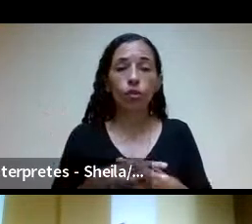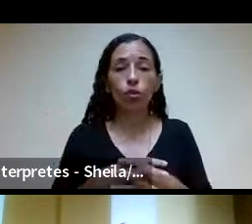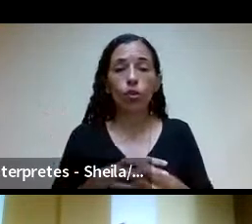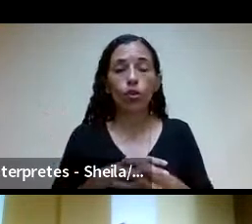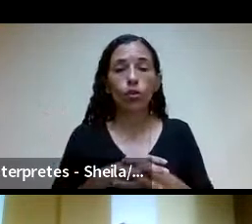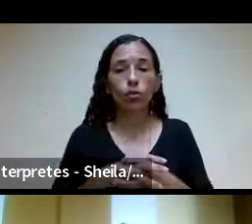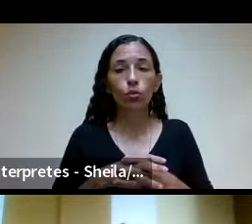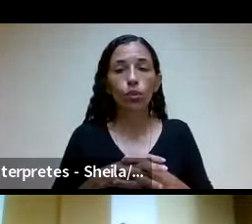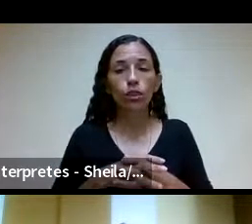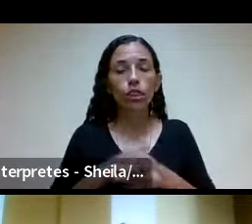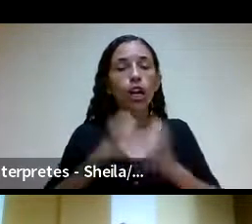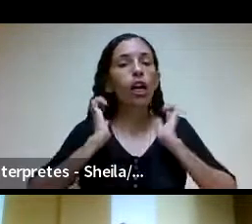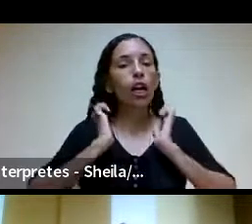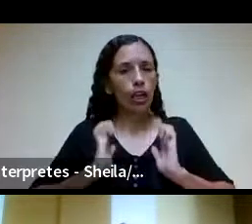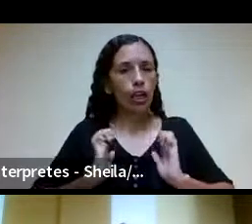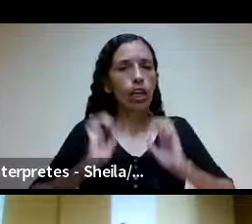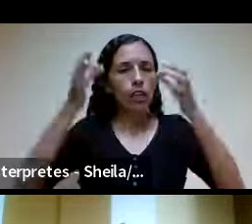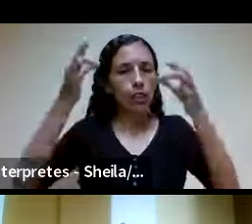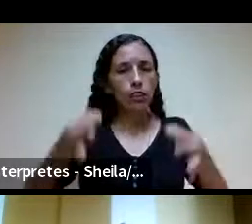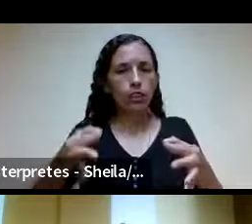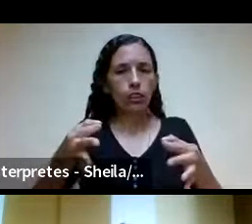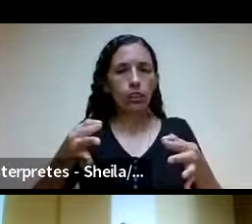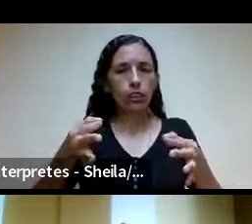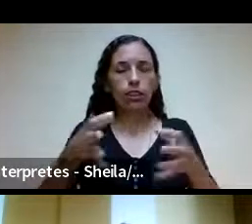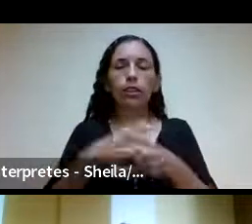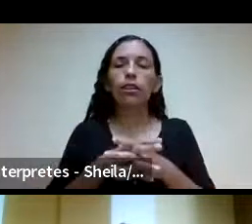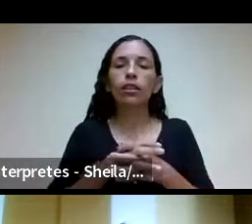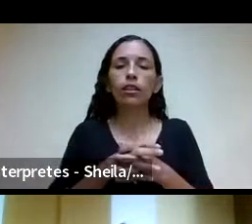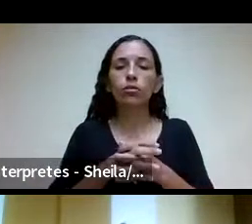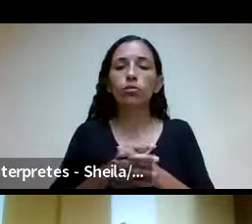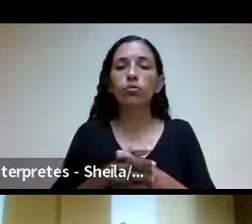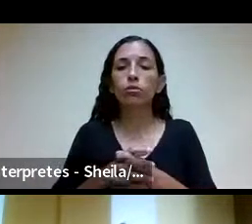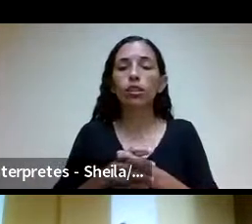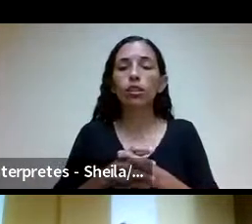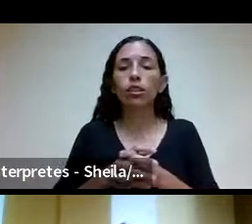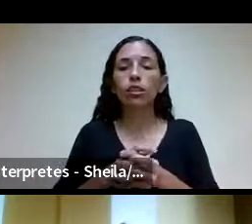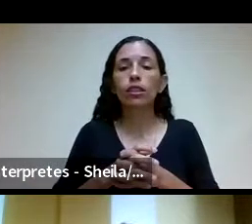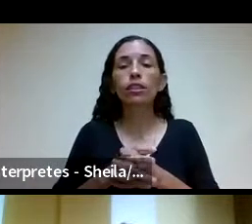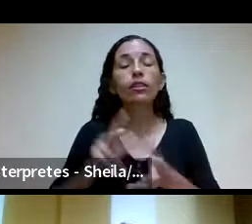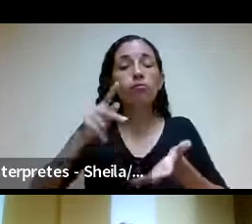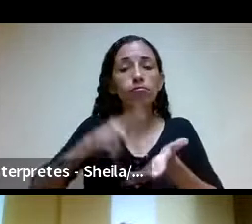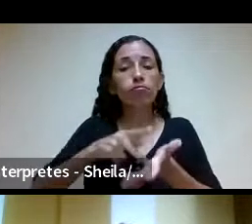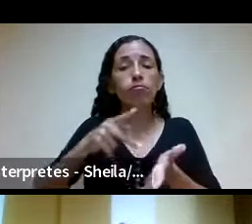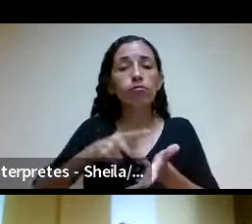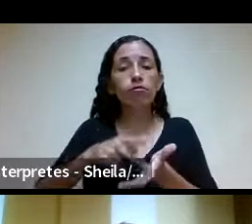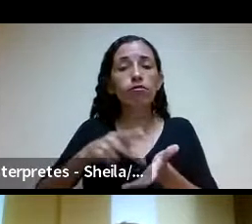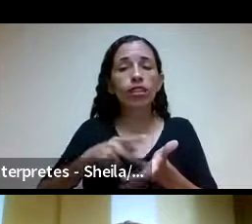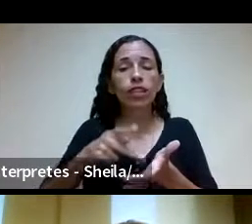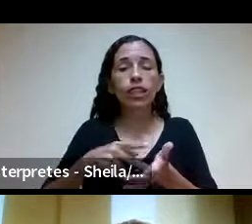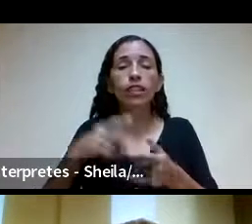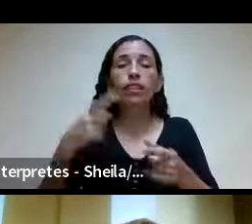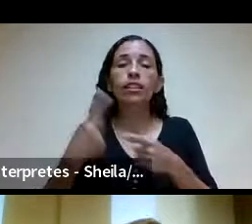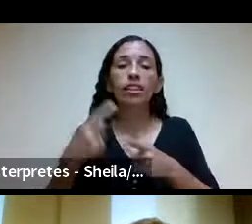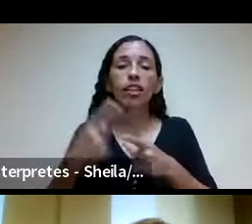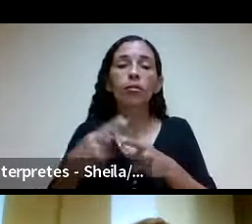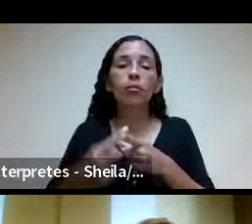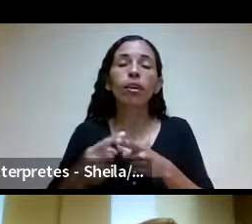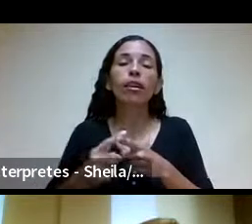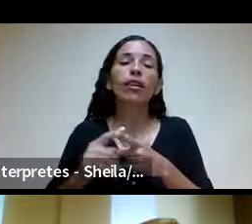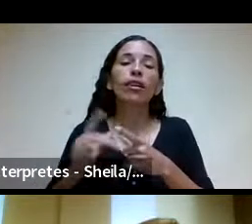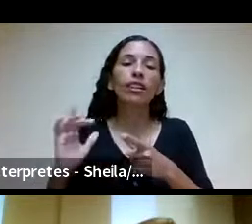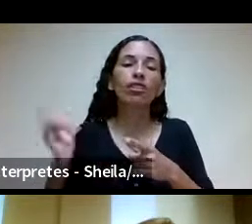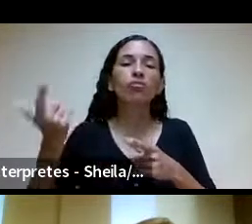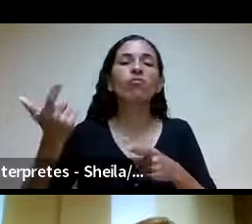eficiente em seu parecer, quando reconhece que, inclusive, dada as circunstâncias de pandemia, esse